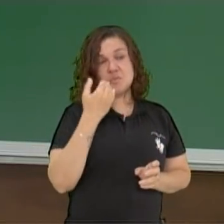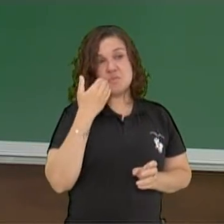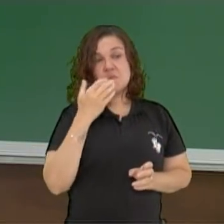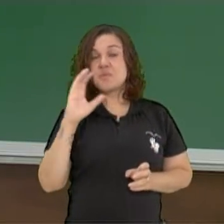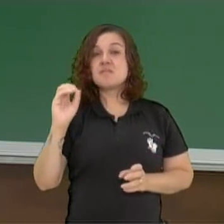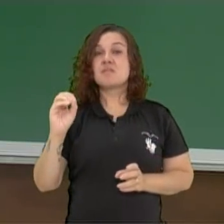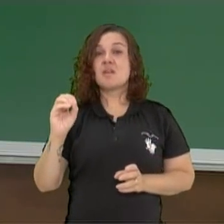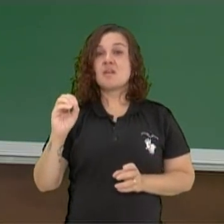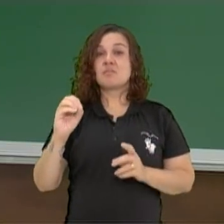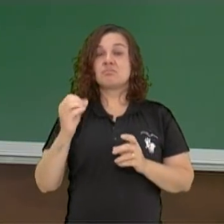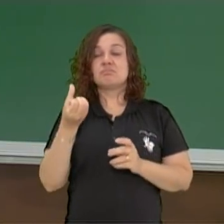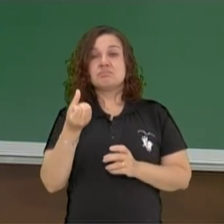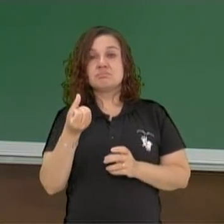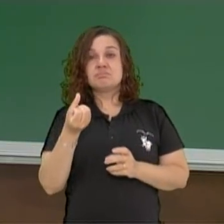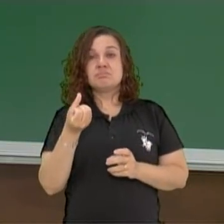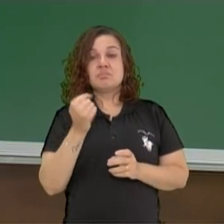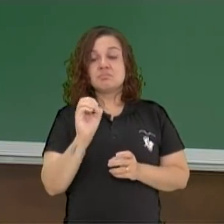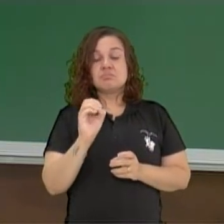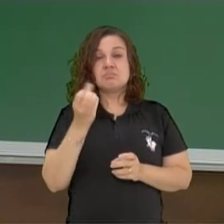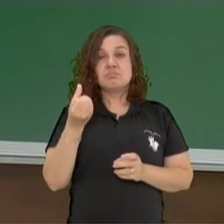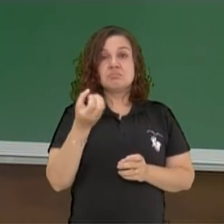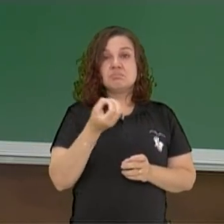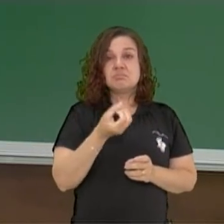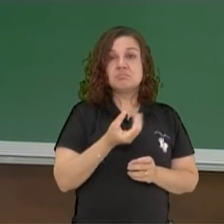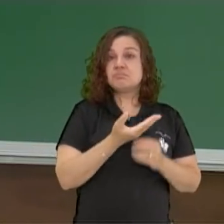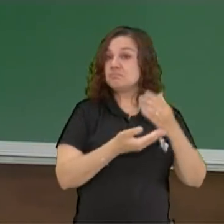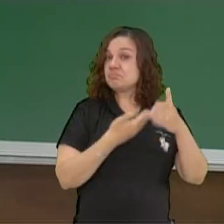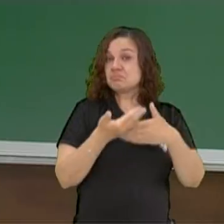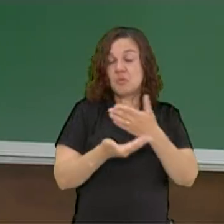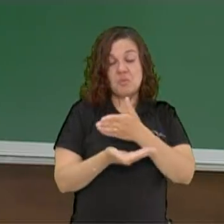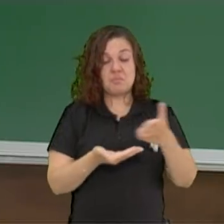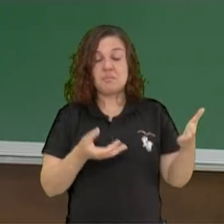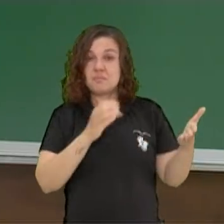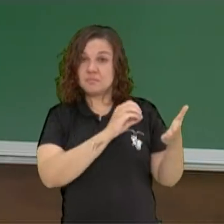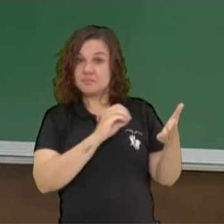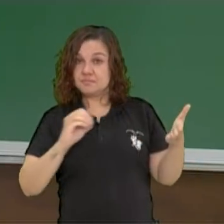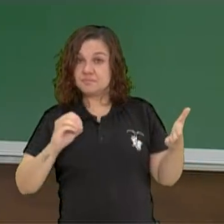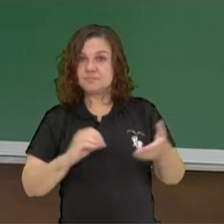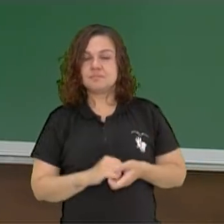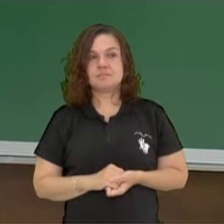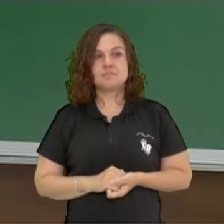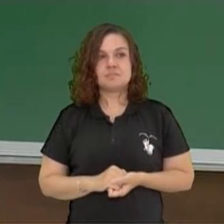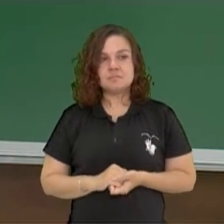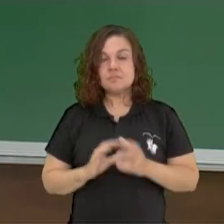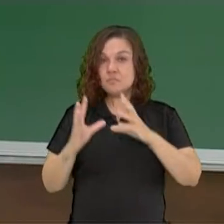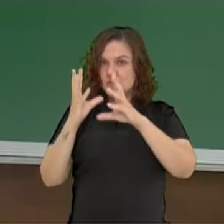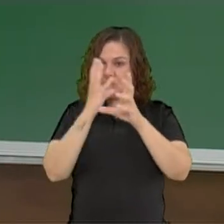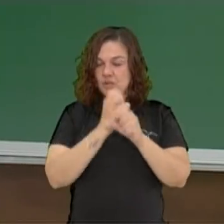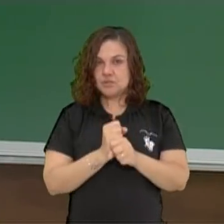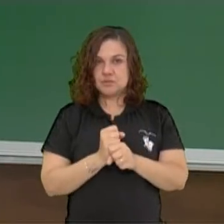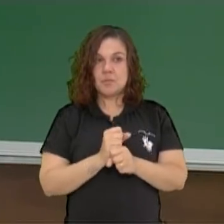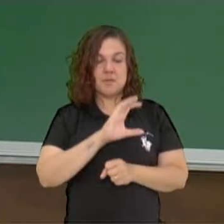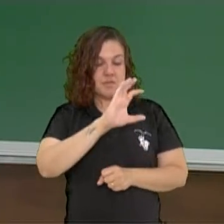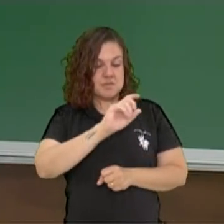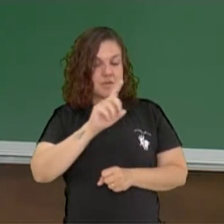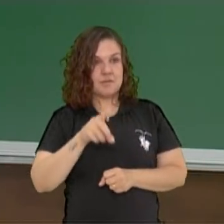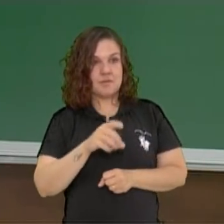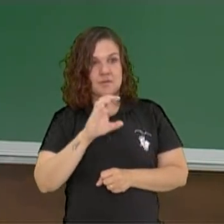porque 0 vezes 6, 0, 0 vezes 1, 0, 0 vezes 0, 0, tá? Aí somamos tudo, chegamos lá